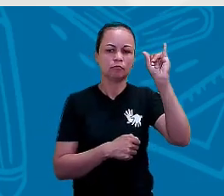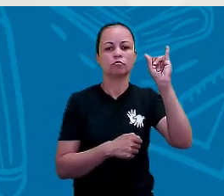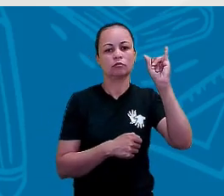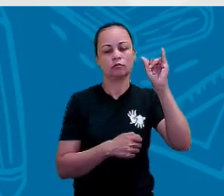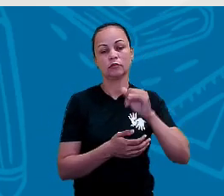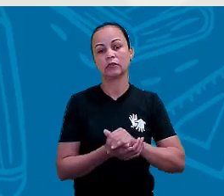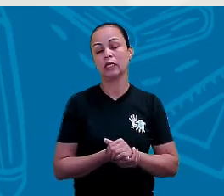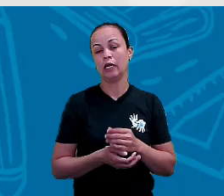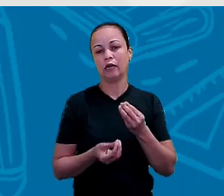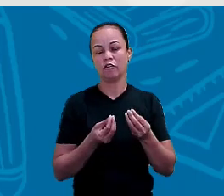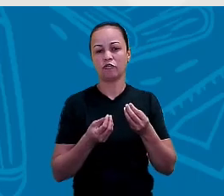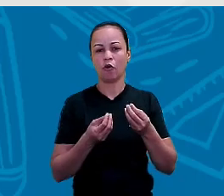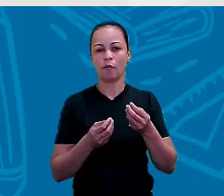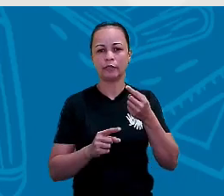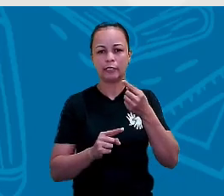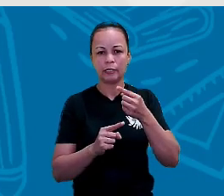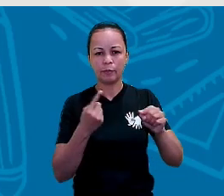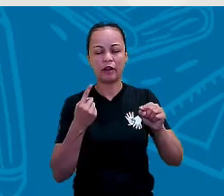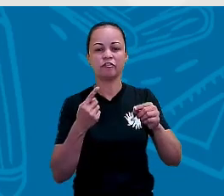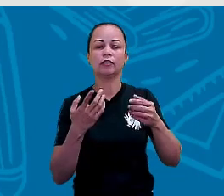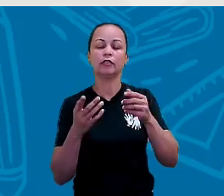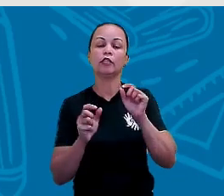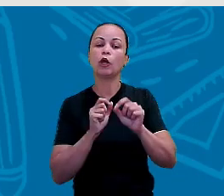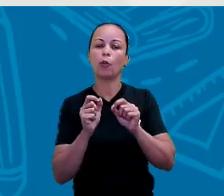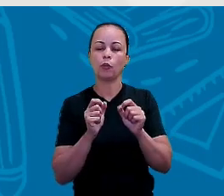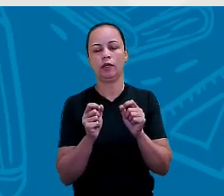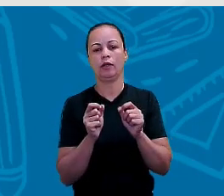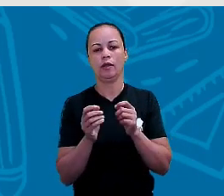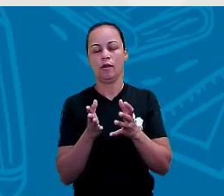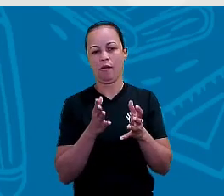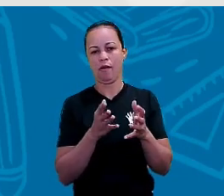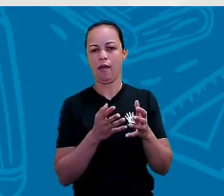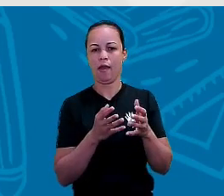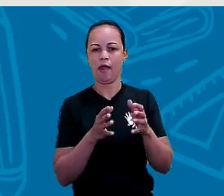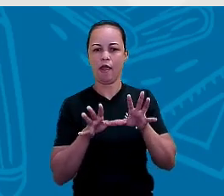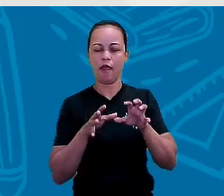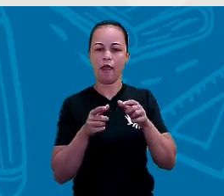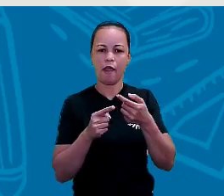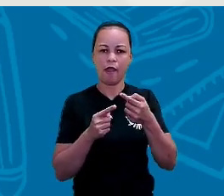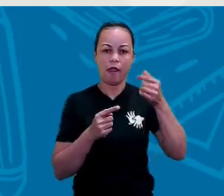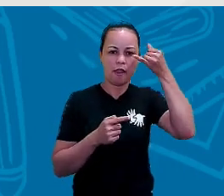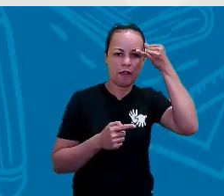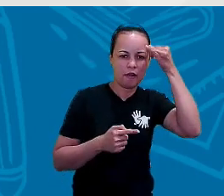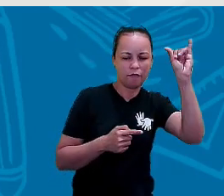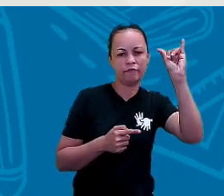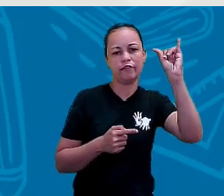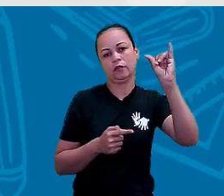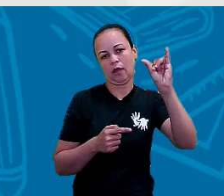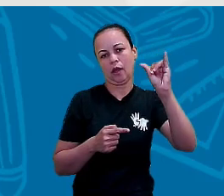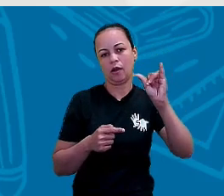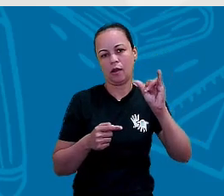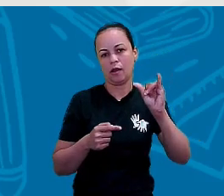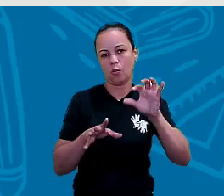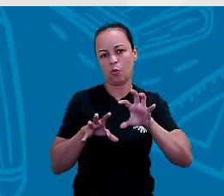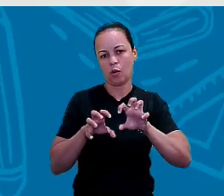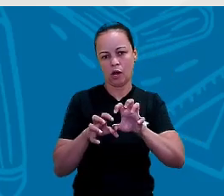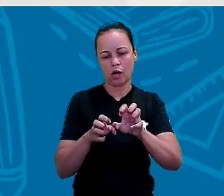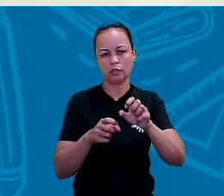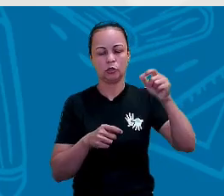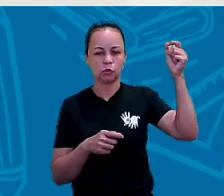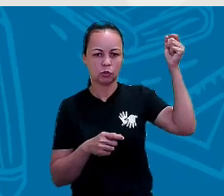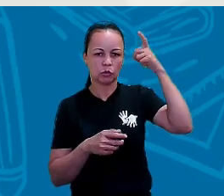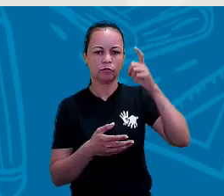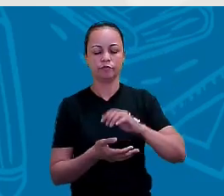a melhor forma de combatermos essa doença é a prevenção, tá ok? Também falamos sobre o horário que a gente